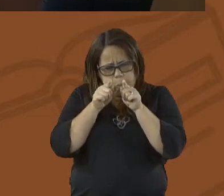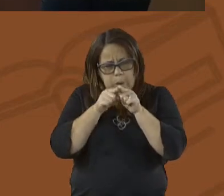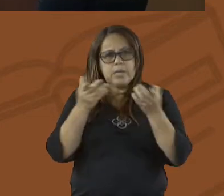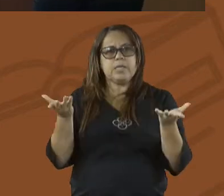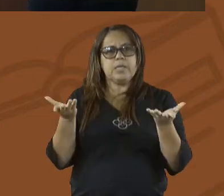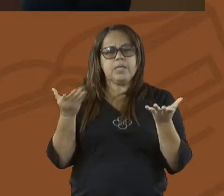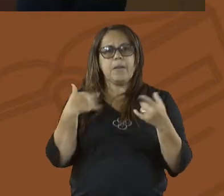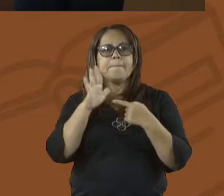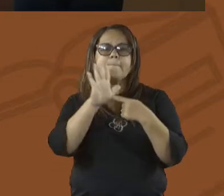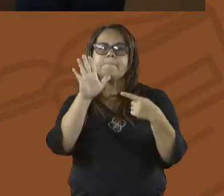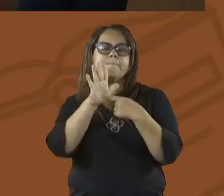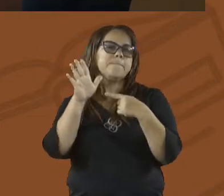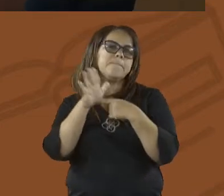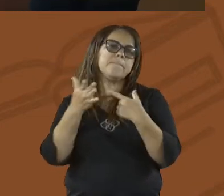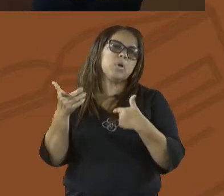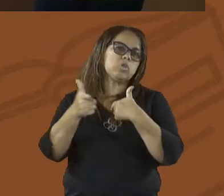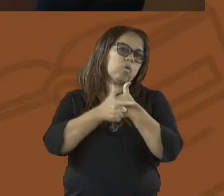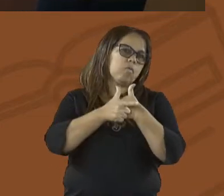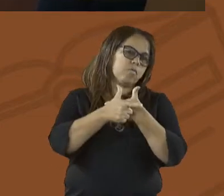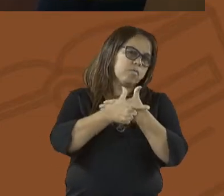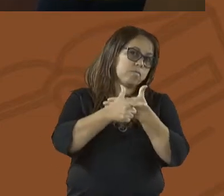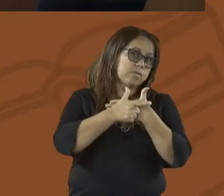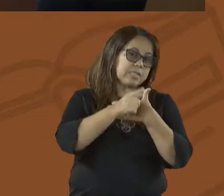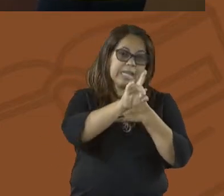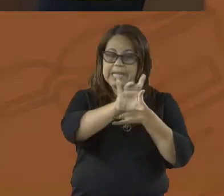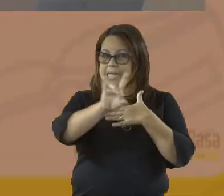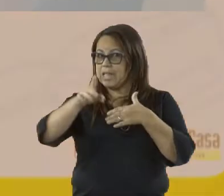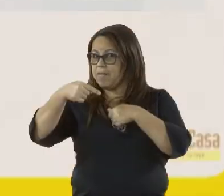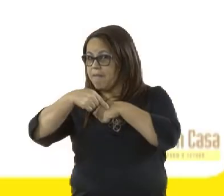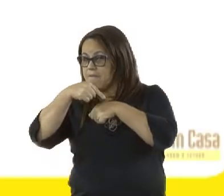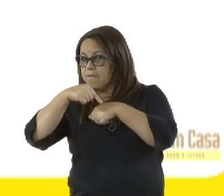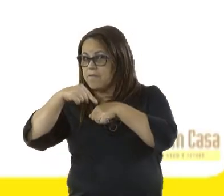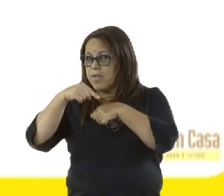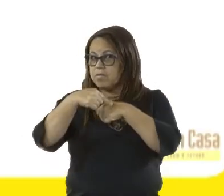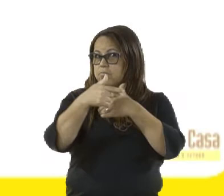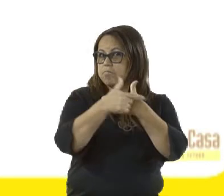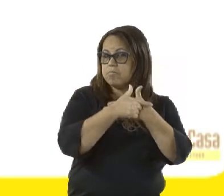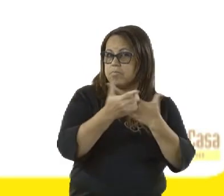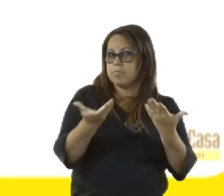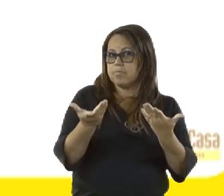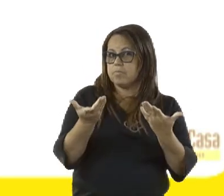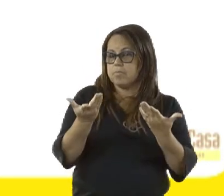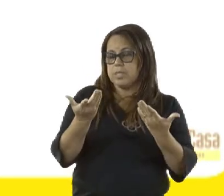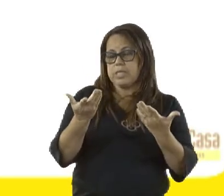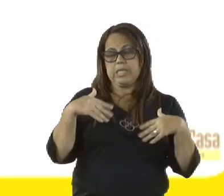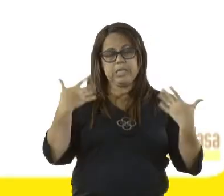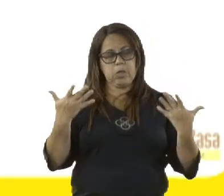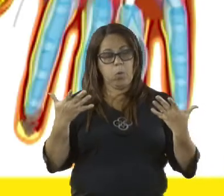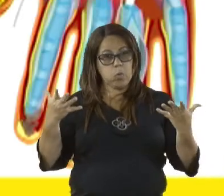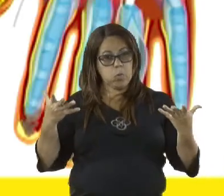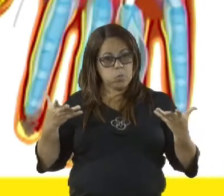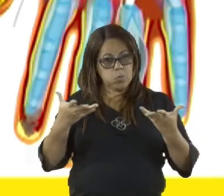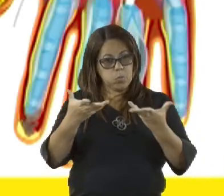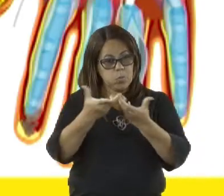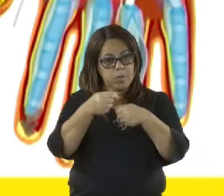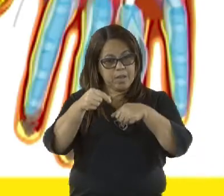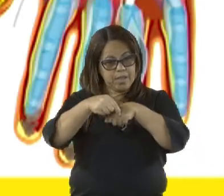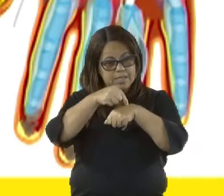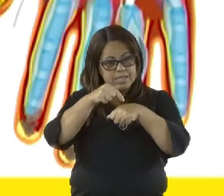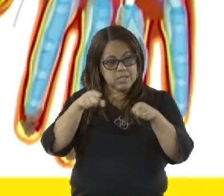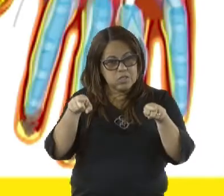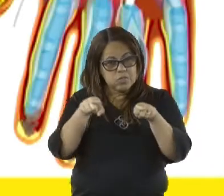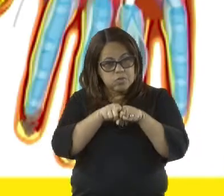elas apresentam funções. Cada célula vai ter uma função para fazer no nosso organismo. E quando elas se juntam, as células formam